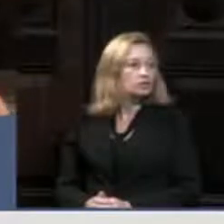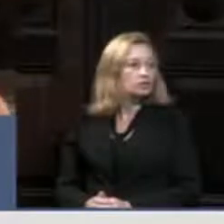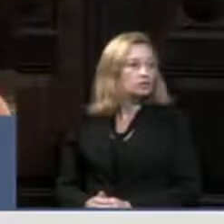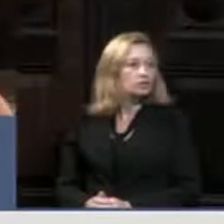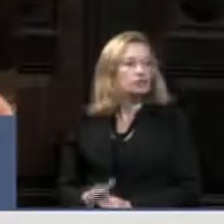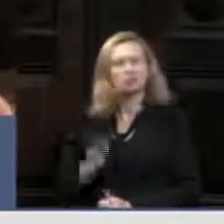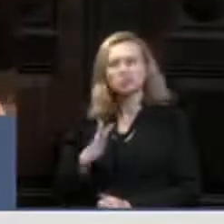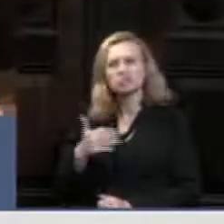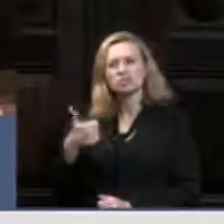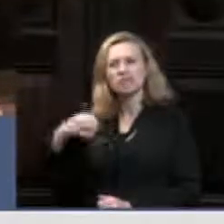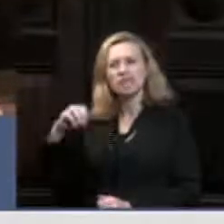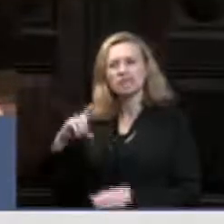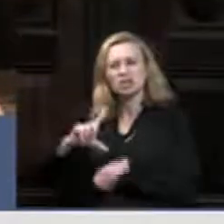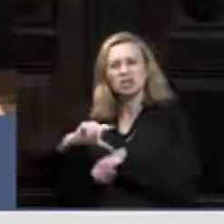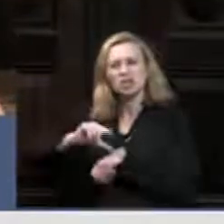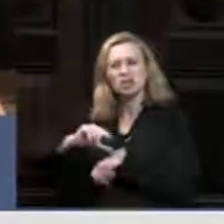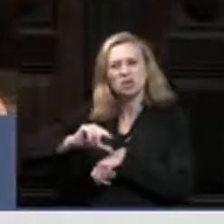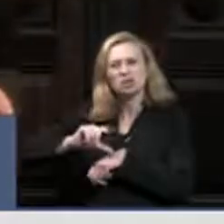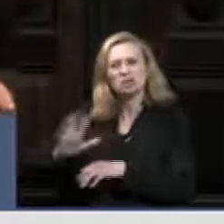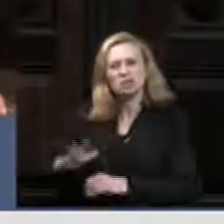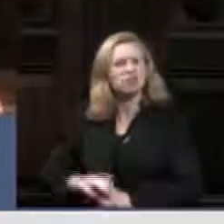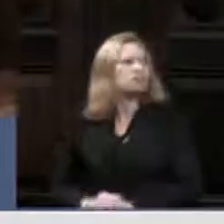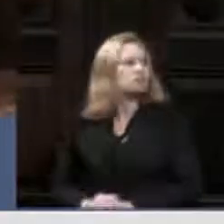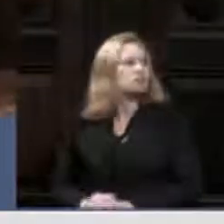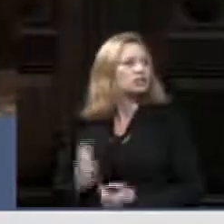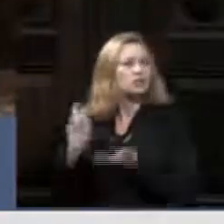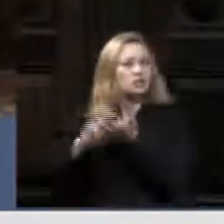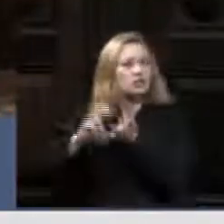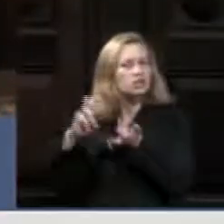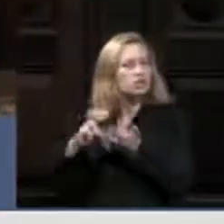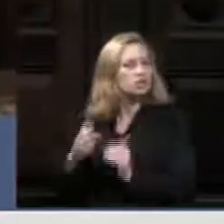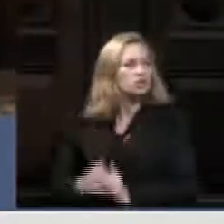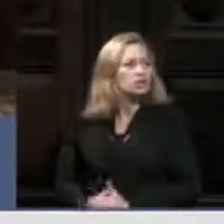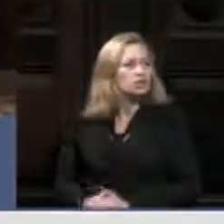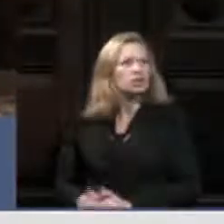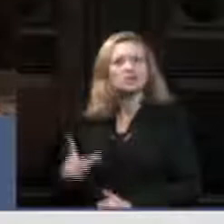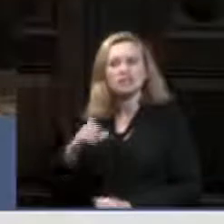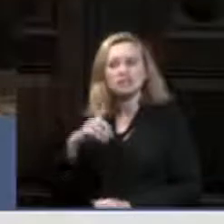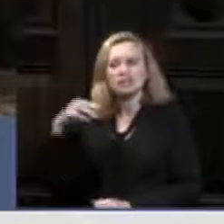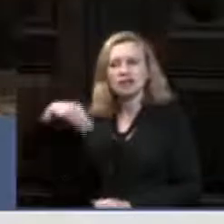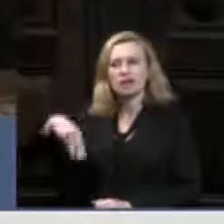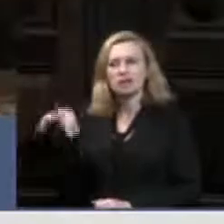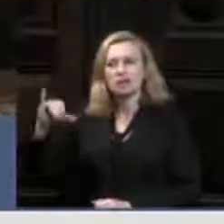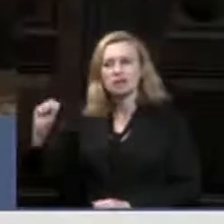10 horas da manhã, aproximadamente, onde teve a missa